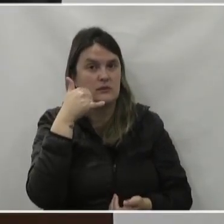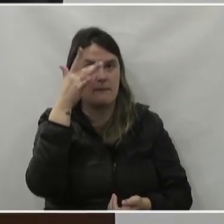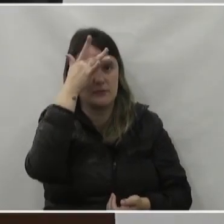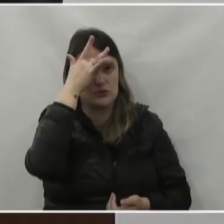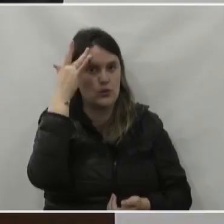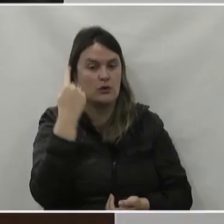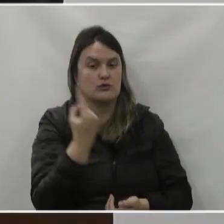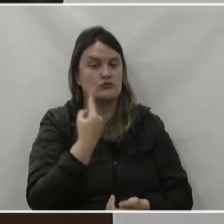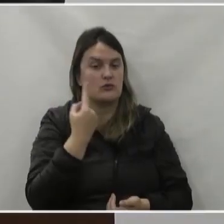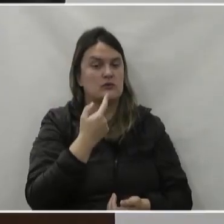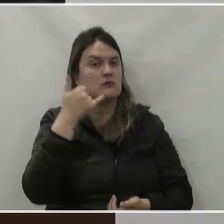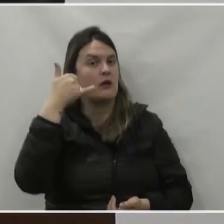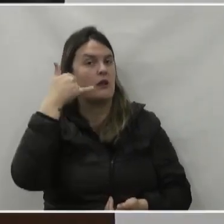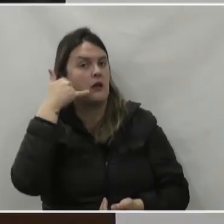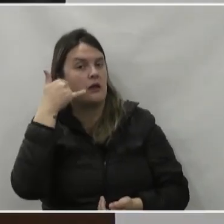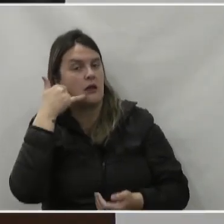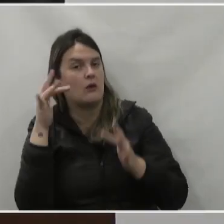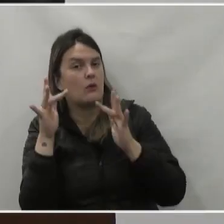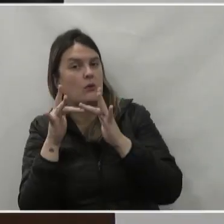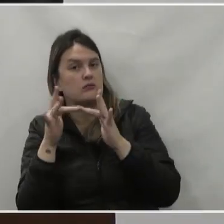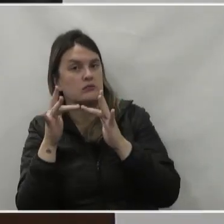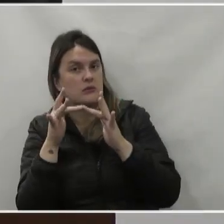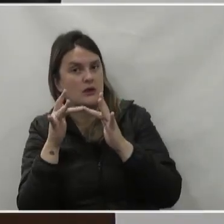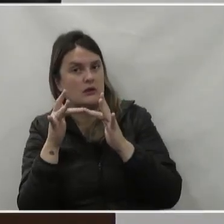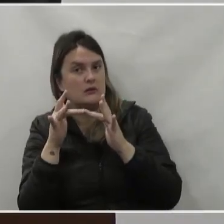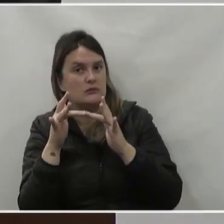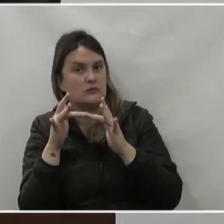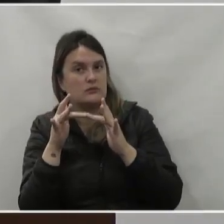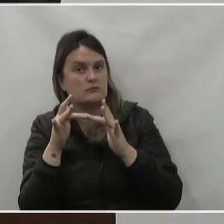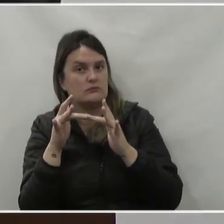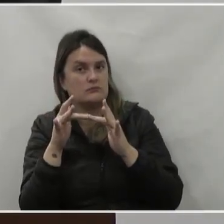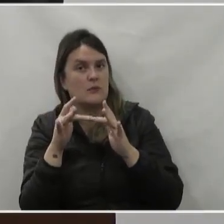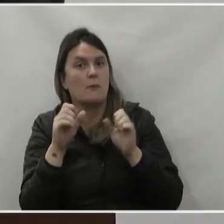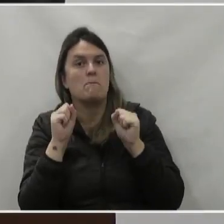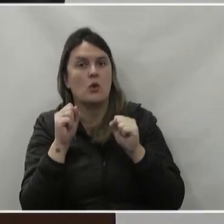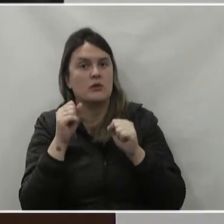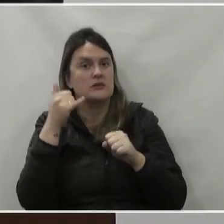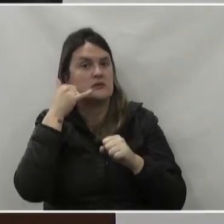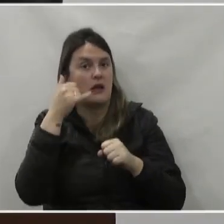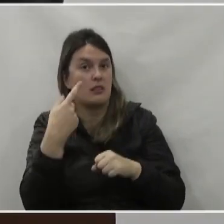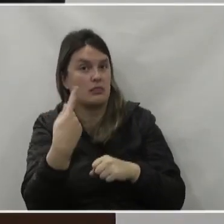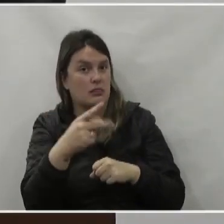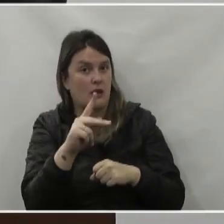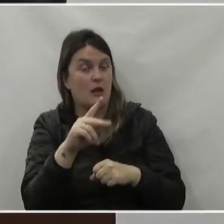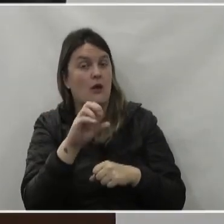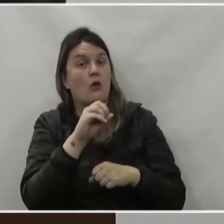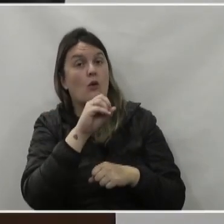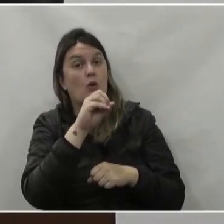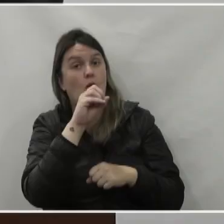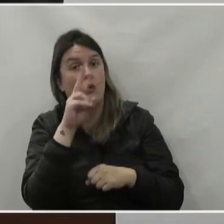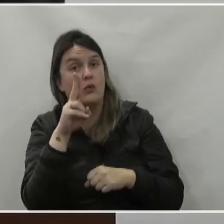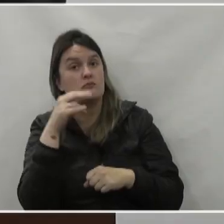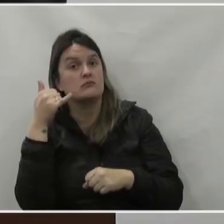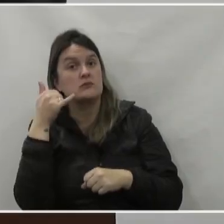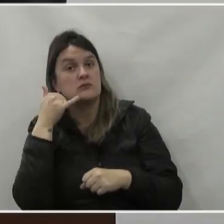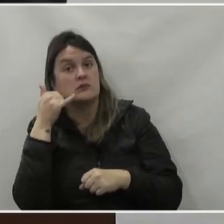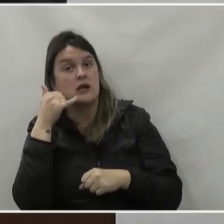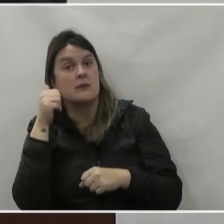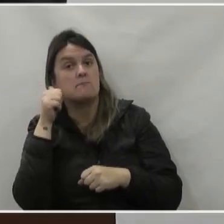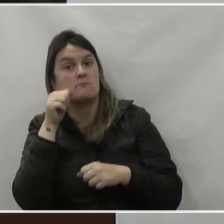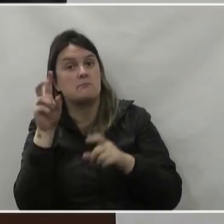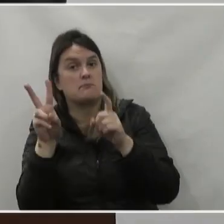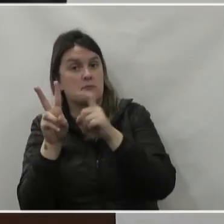munícipe entraria em contato, friso que ele falou que poderia ser no celular dele ou até mesmo no celular das